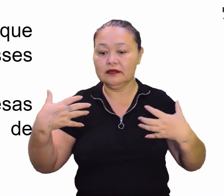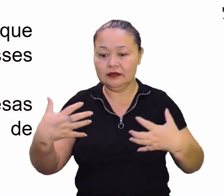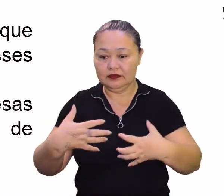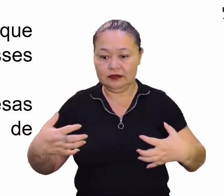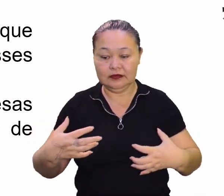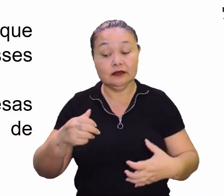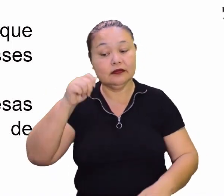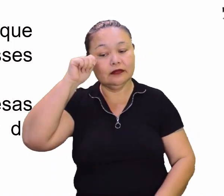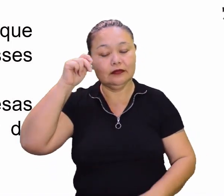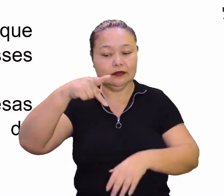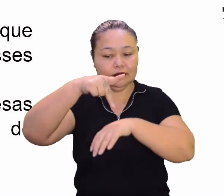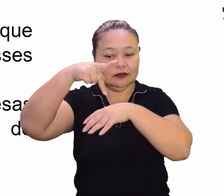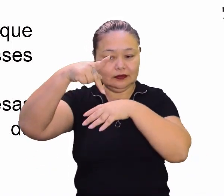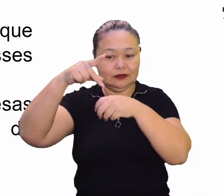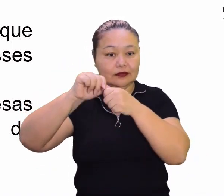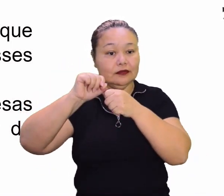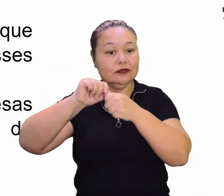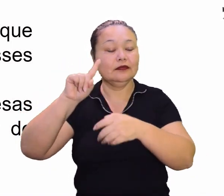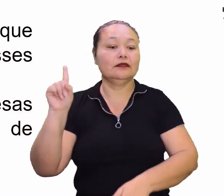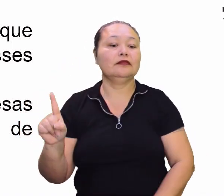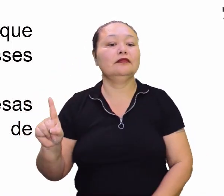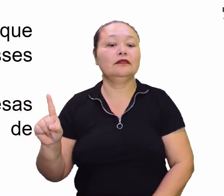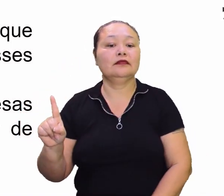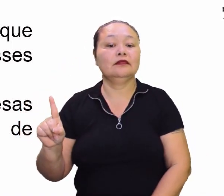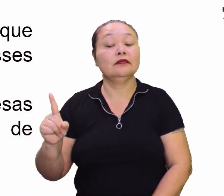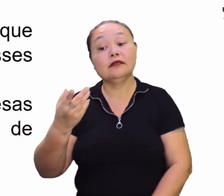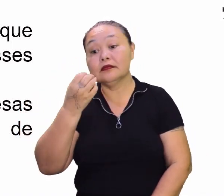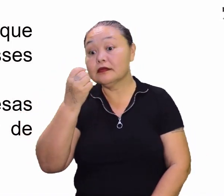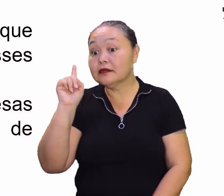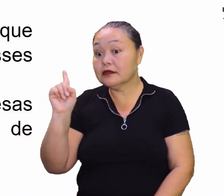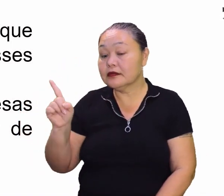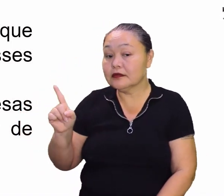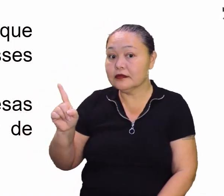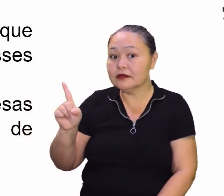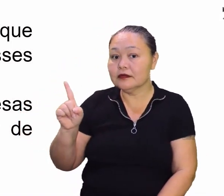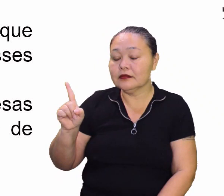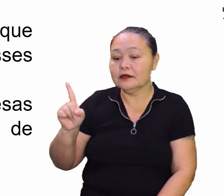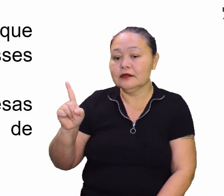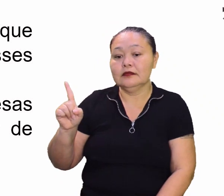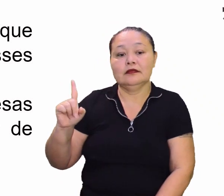novos tigres asiáticos é... Opa, olha só, Rogério.